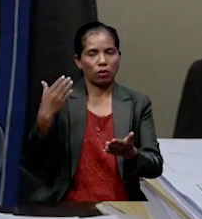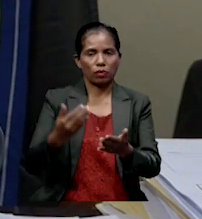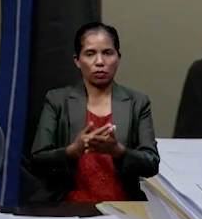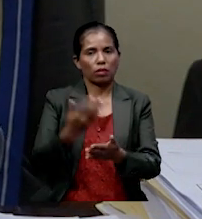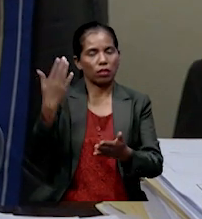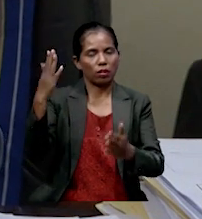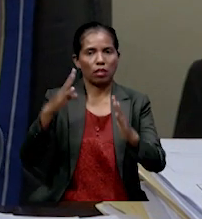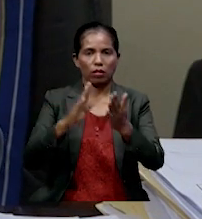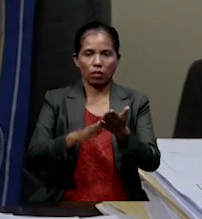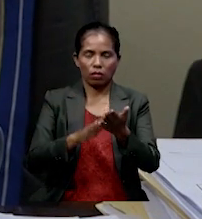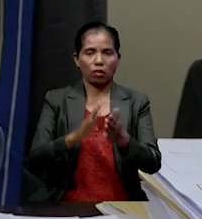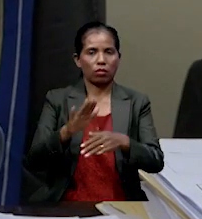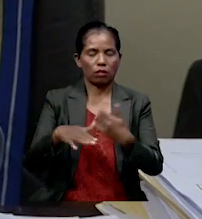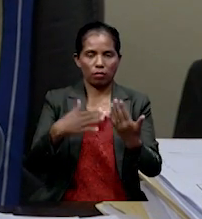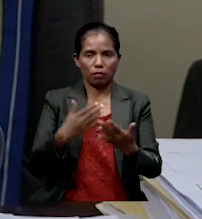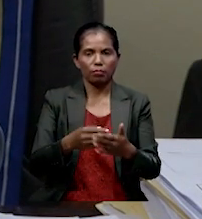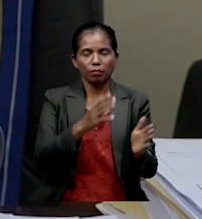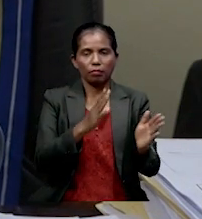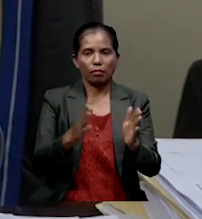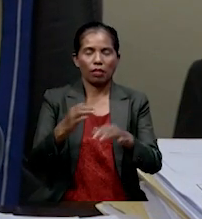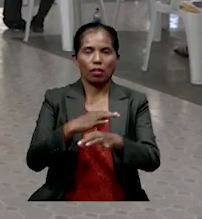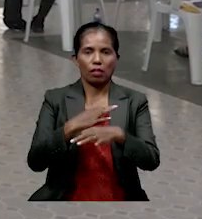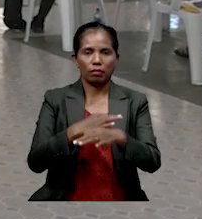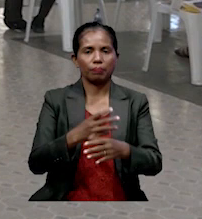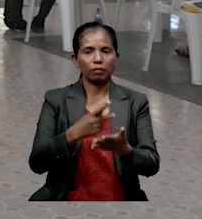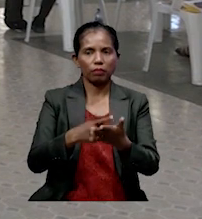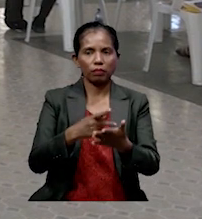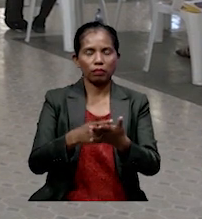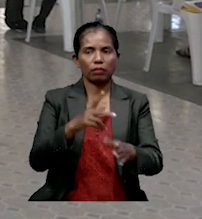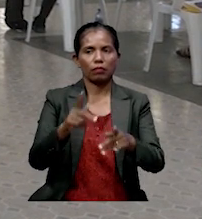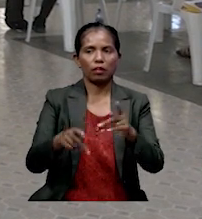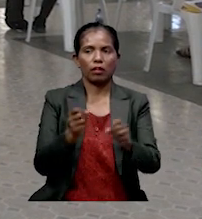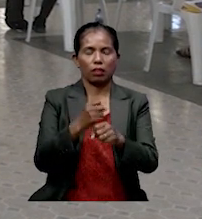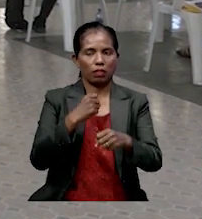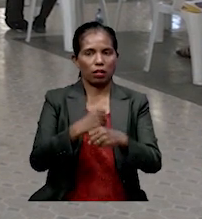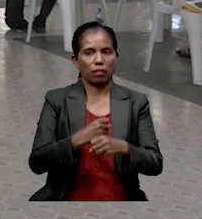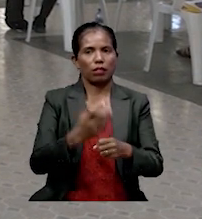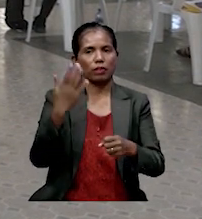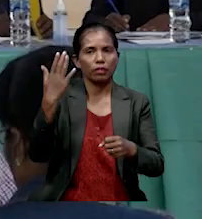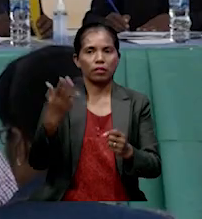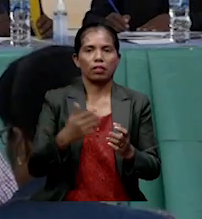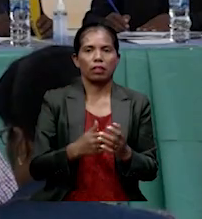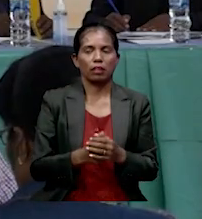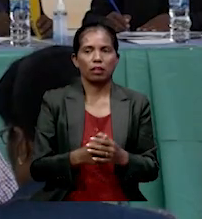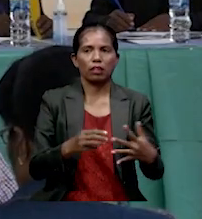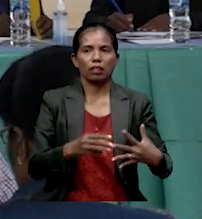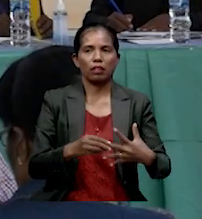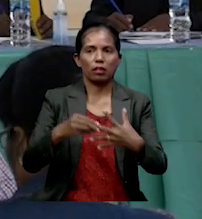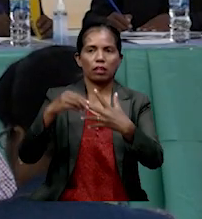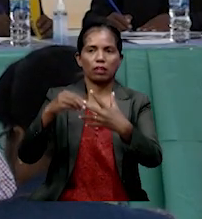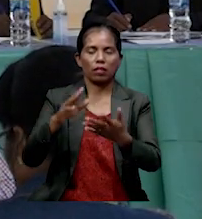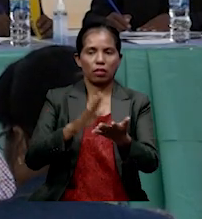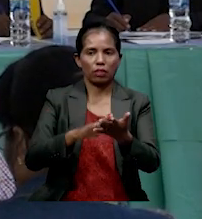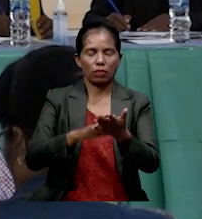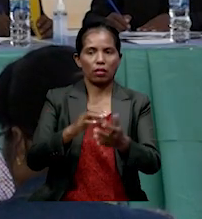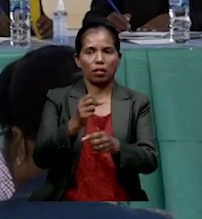Sernambe. Diretor Ney informa processo construção do projeto comunitário na Beha Lauda Down IHA. Liu-liu, construção escola